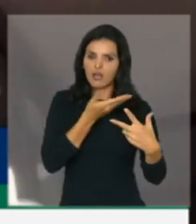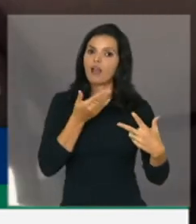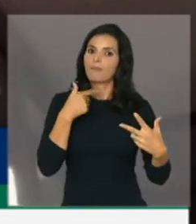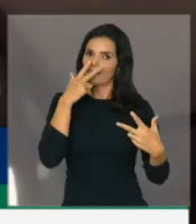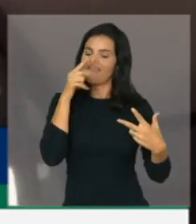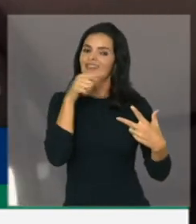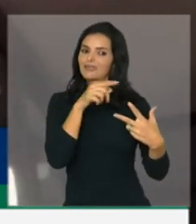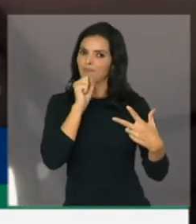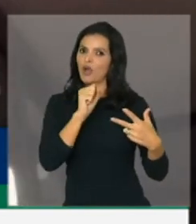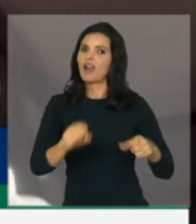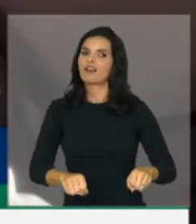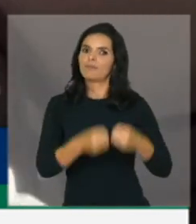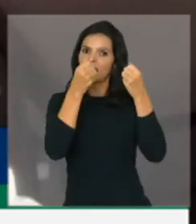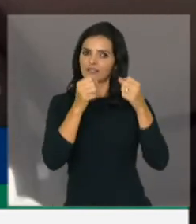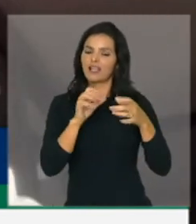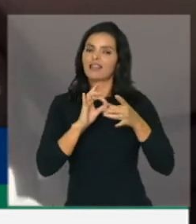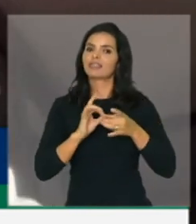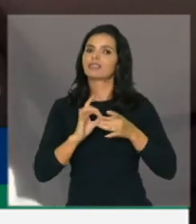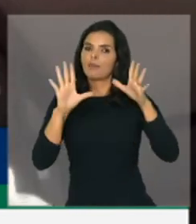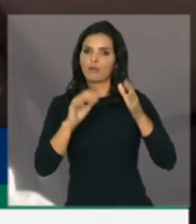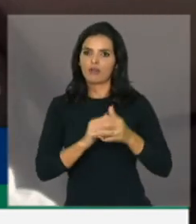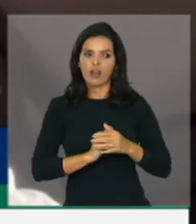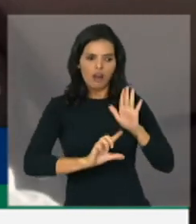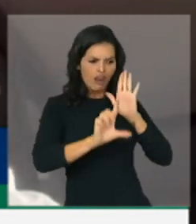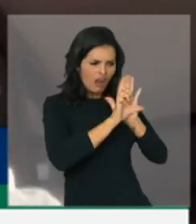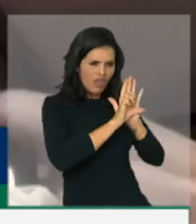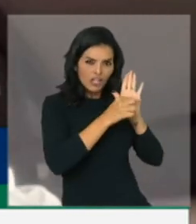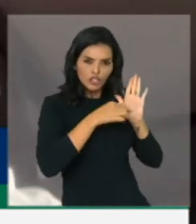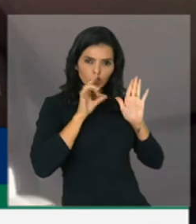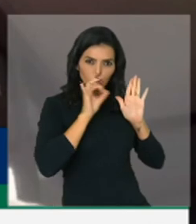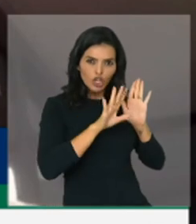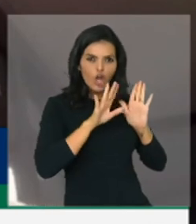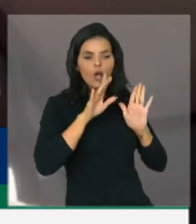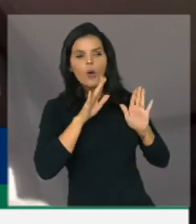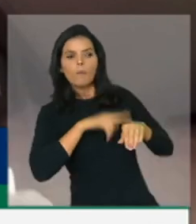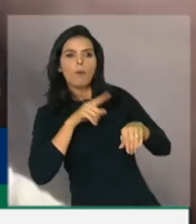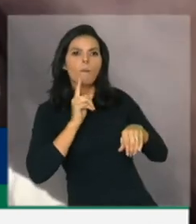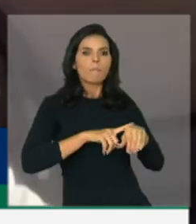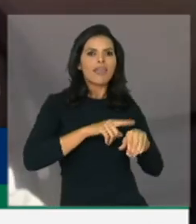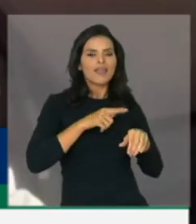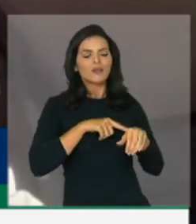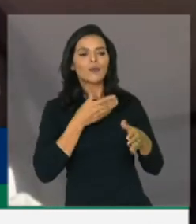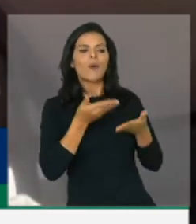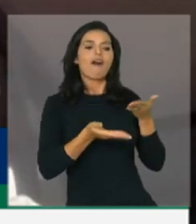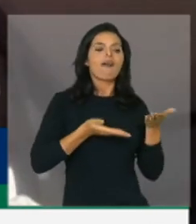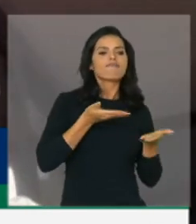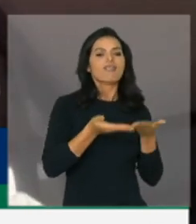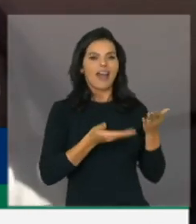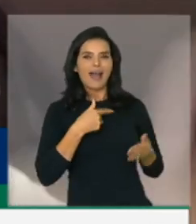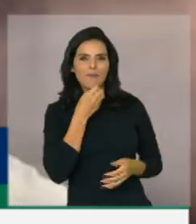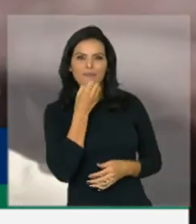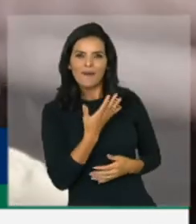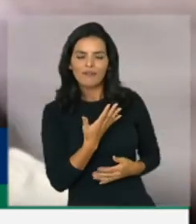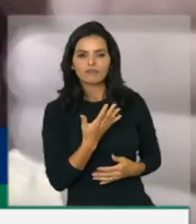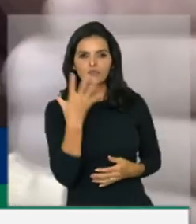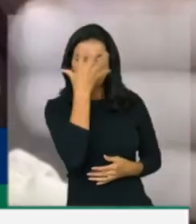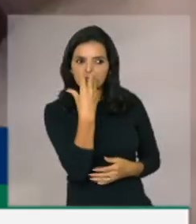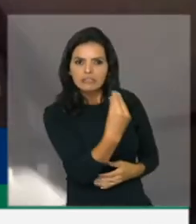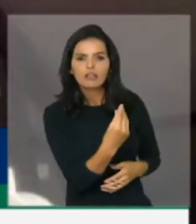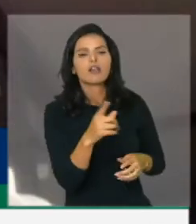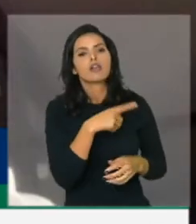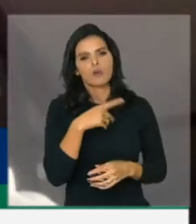a democracia. A lei não pode valer somente quando nos convém. Novamente, senhor presidente, concordo que ele deve ser